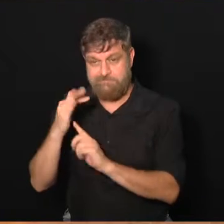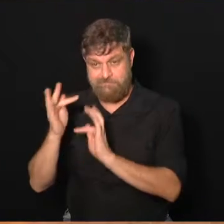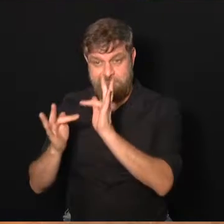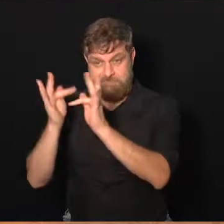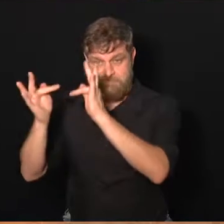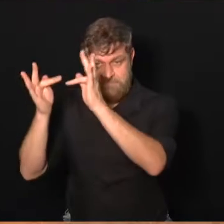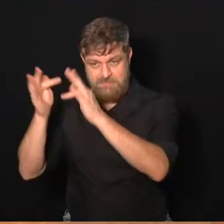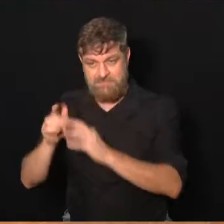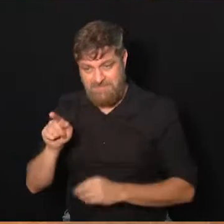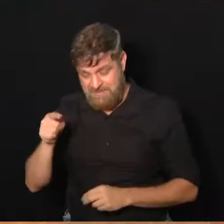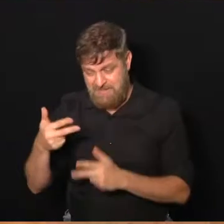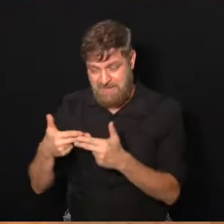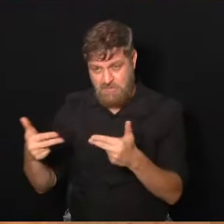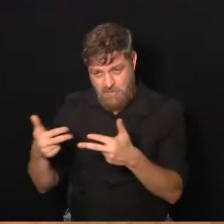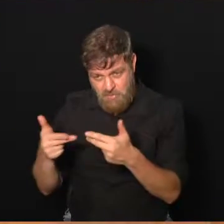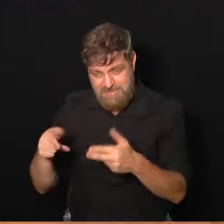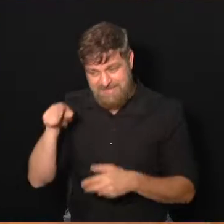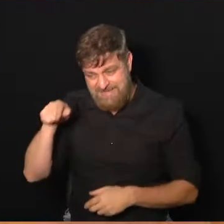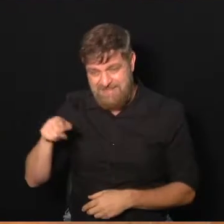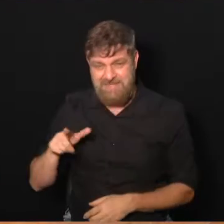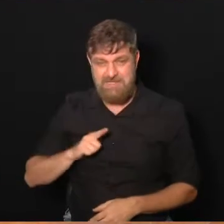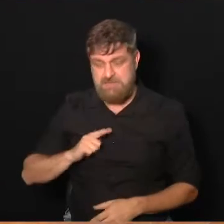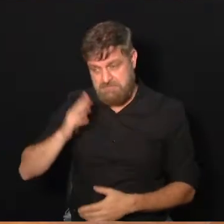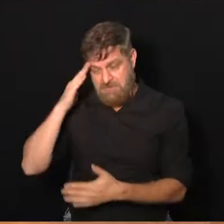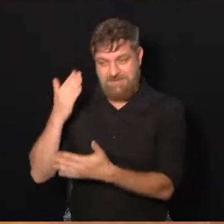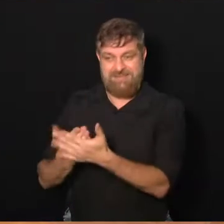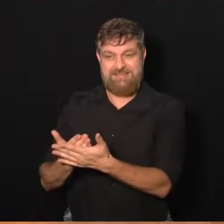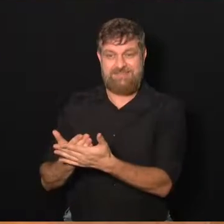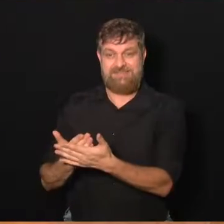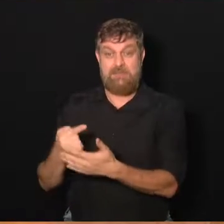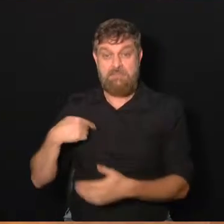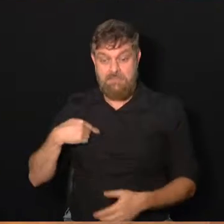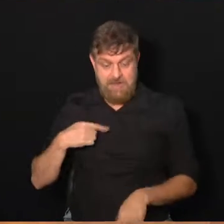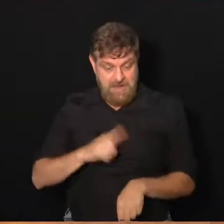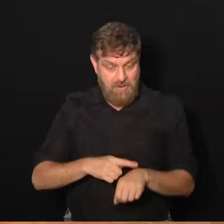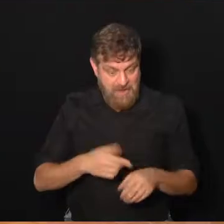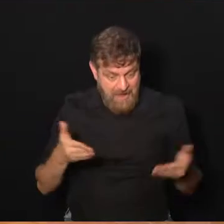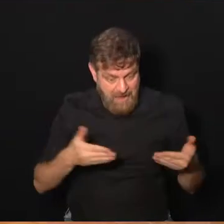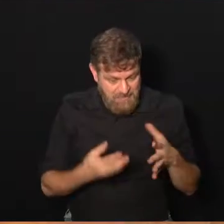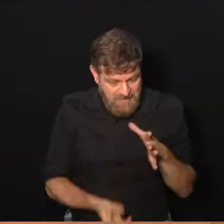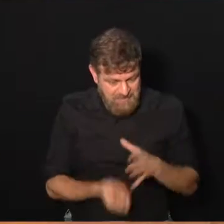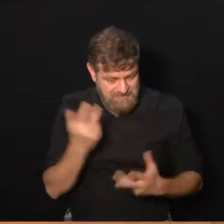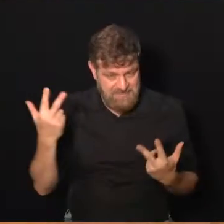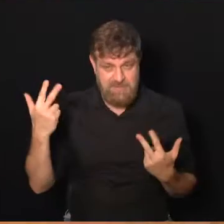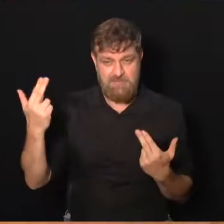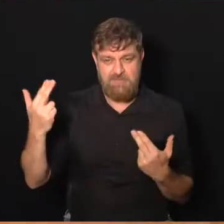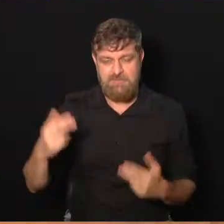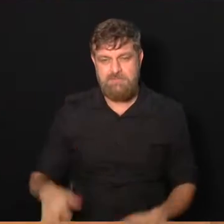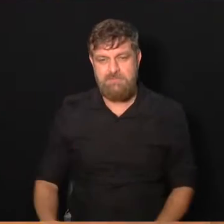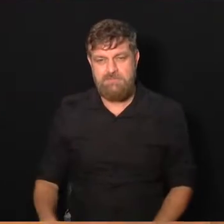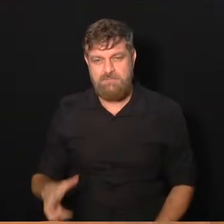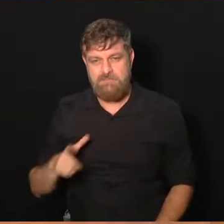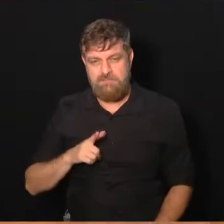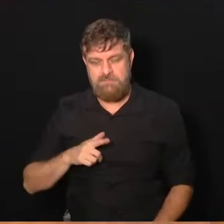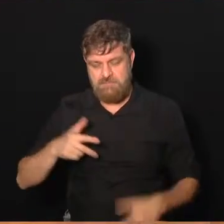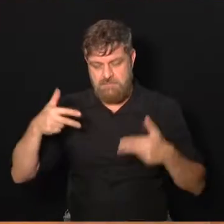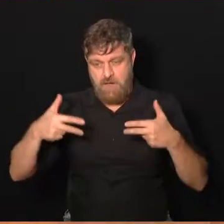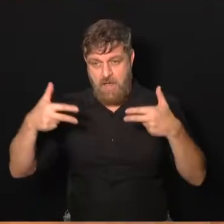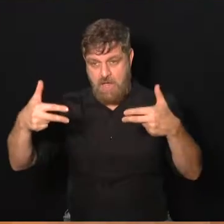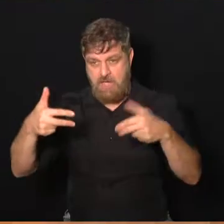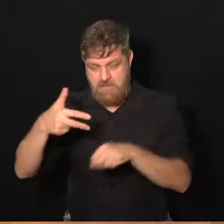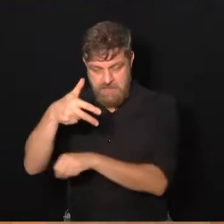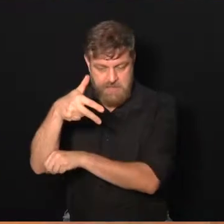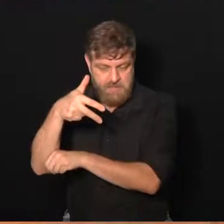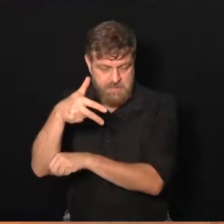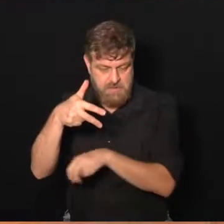uma coisa que é inacreditável, mas nos tempos reais acontece. Agora você falou da câmera de monitoramento. Surgiu aqui